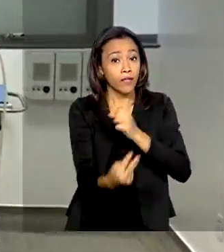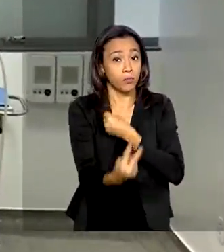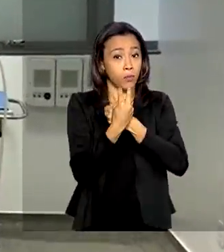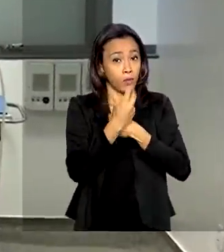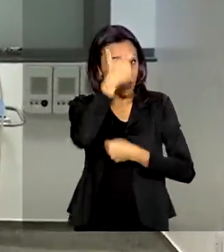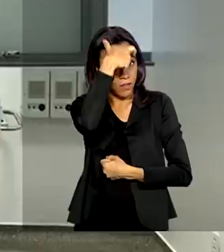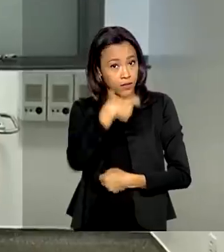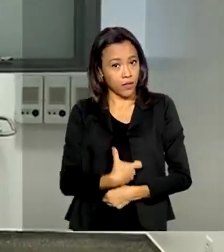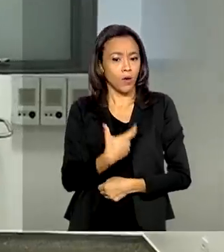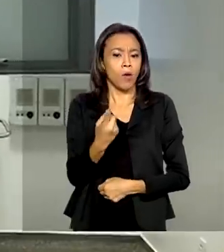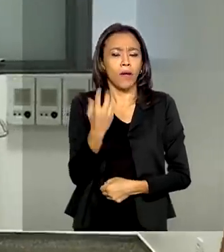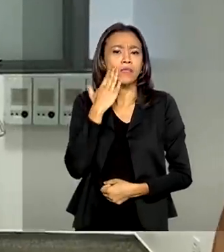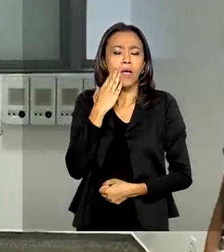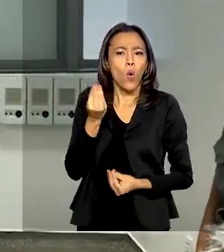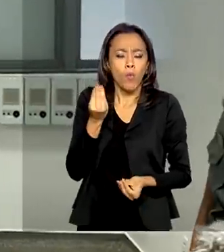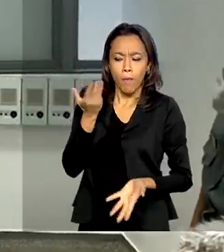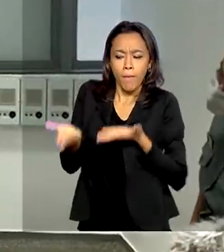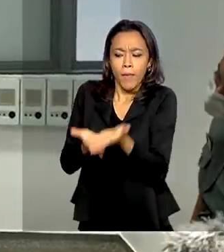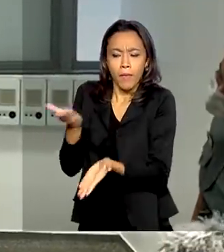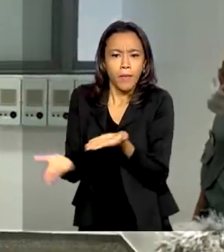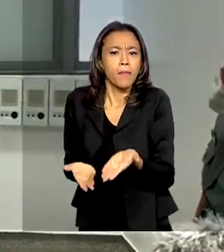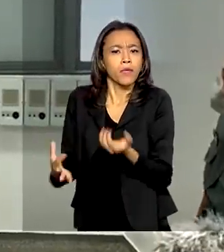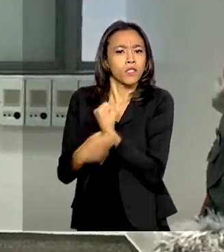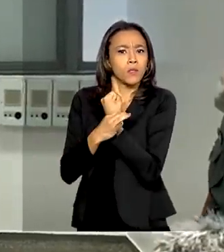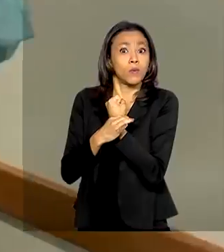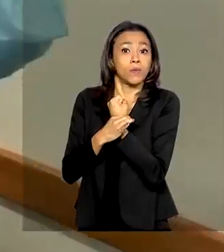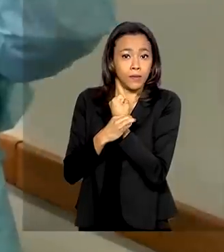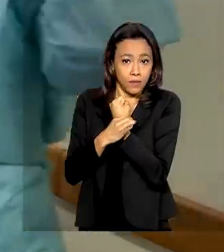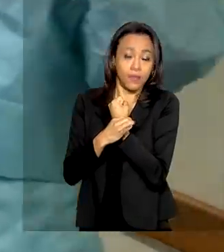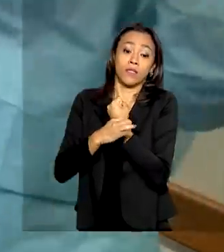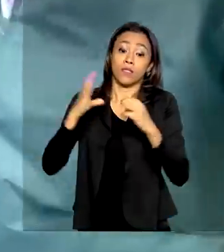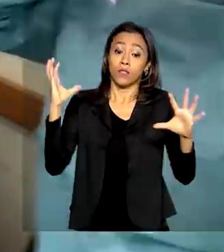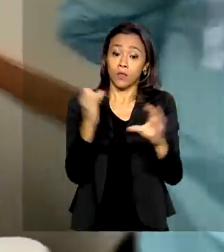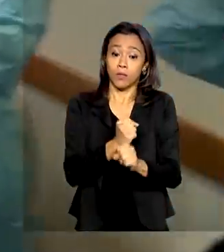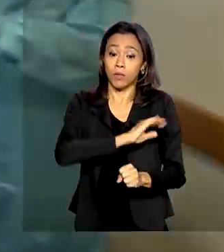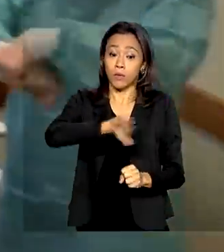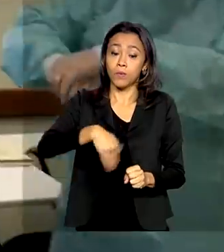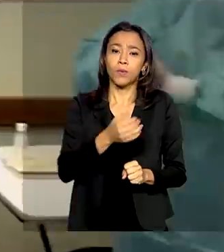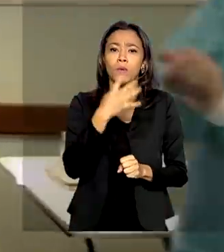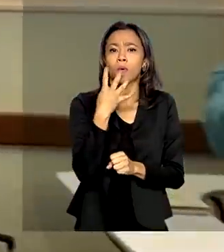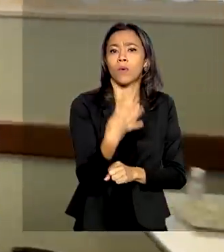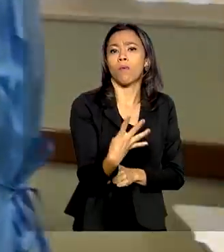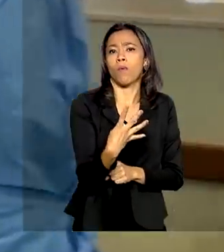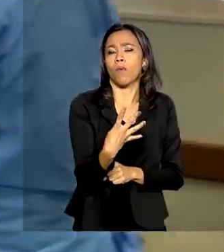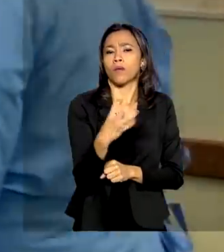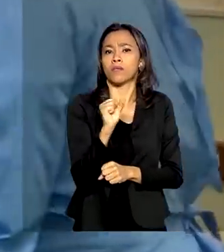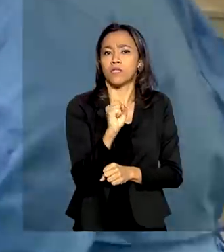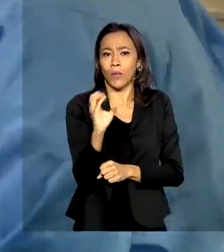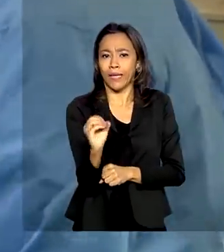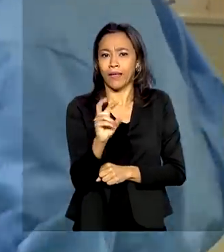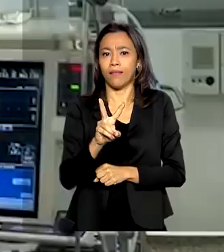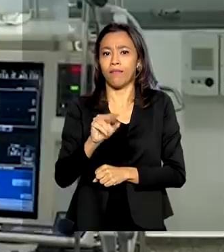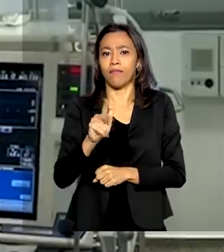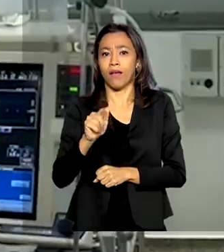para a realização de procedimentos de forma segura. Ao todo, foram abertas 480 vagas.